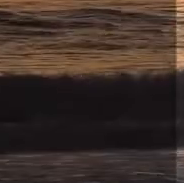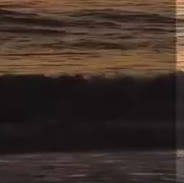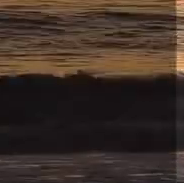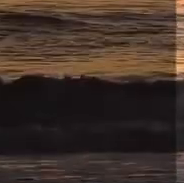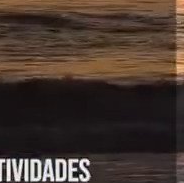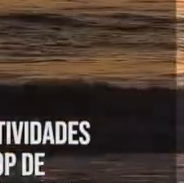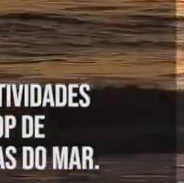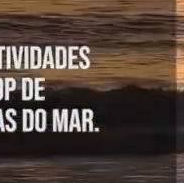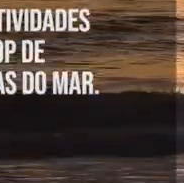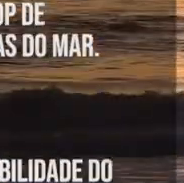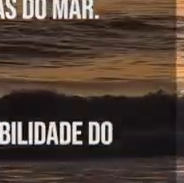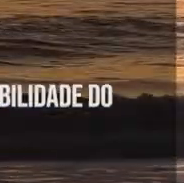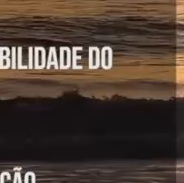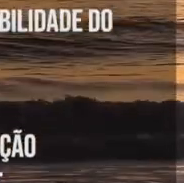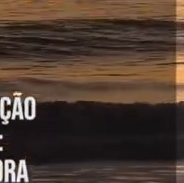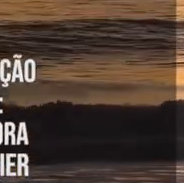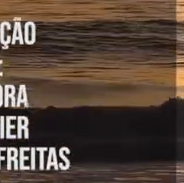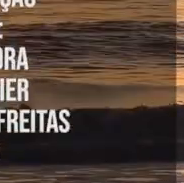E aí